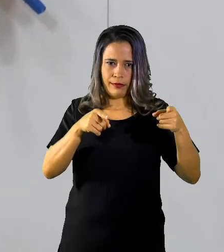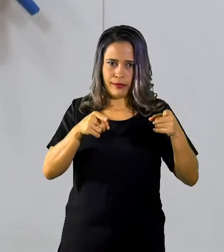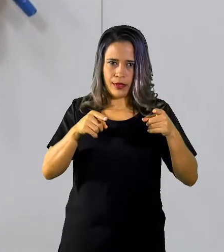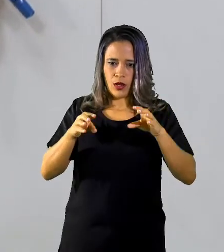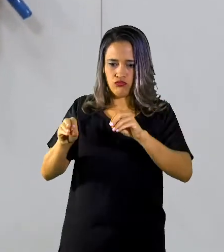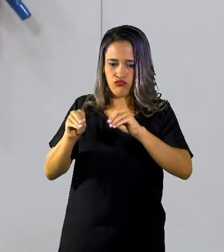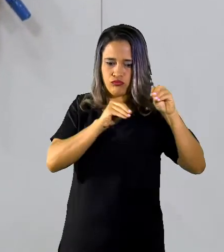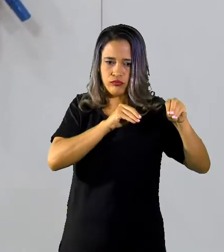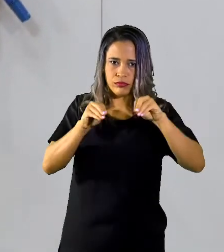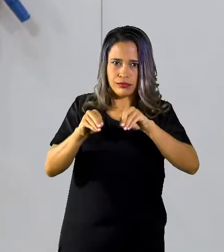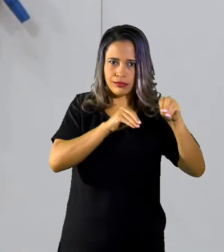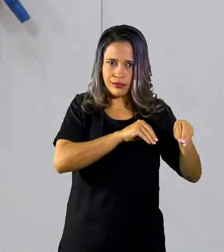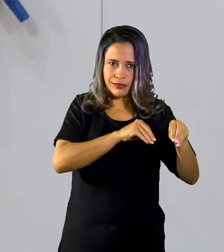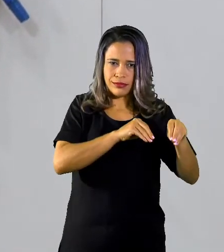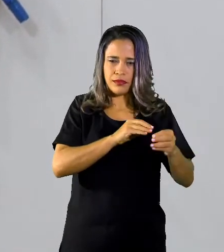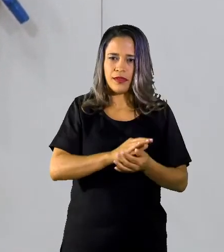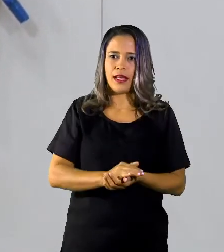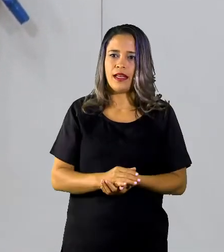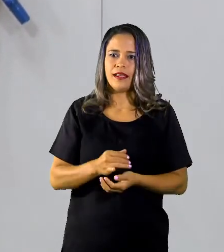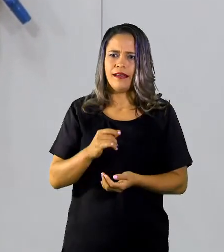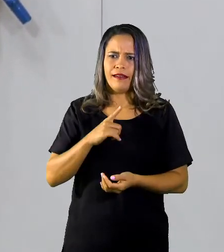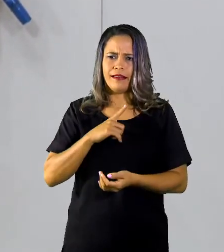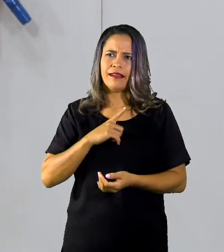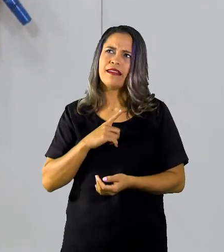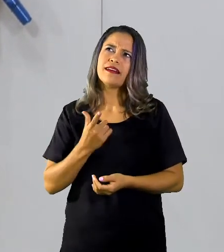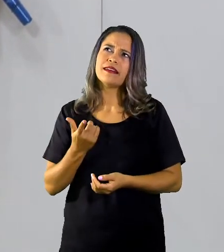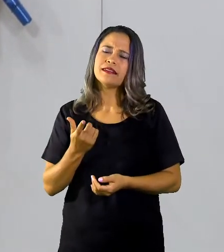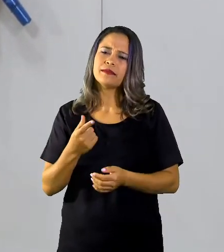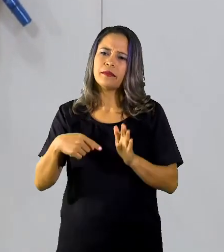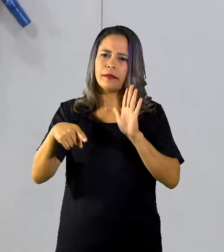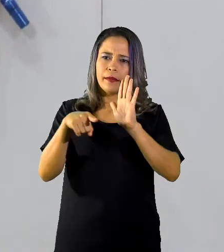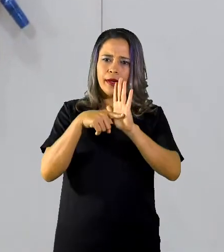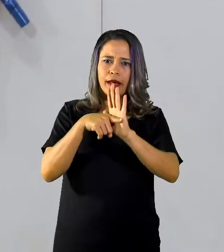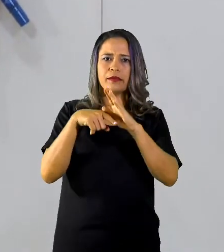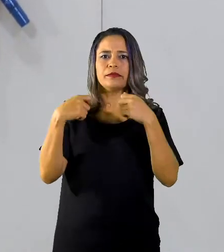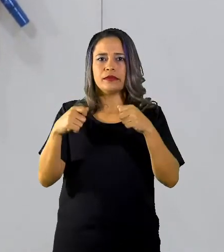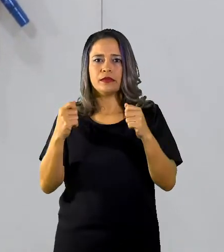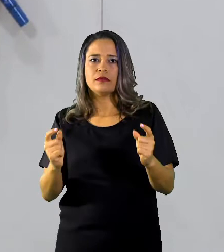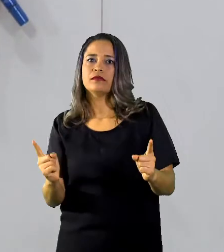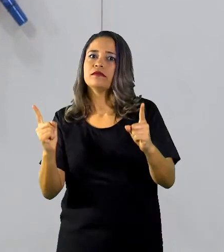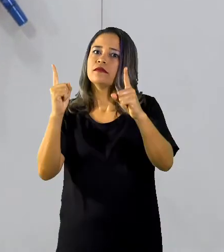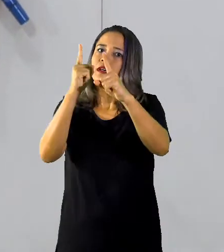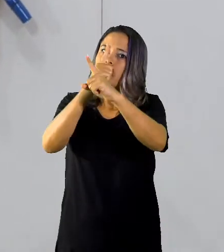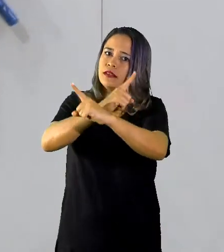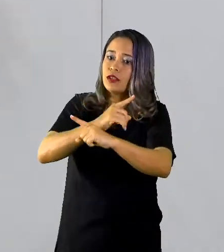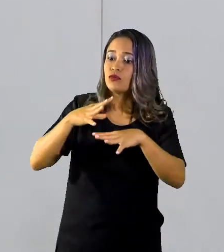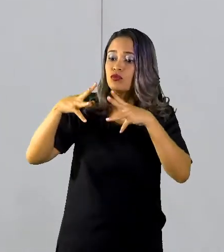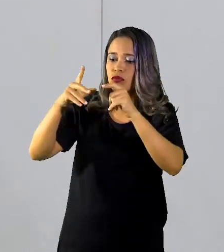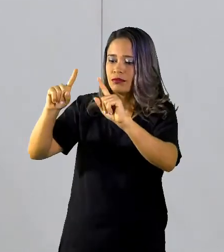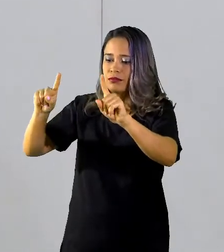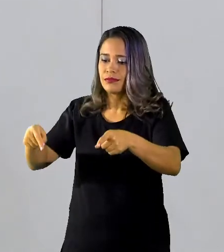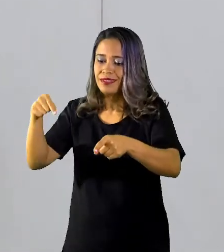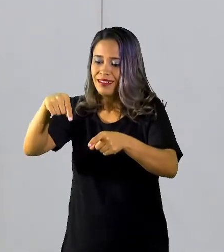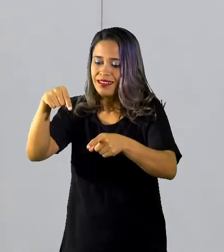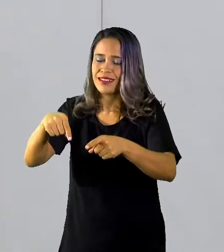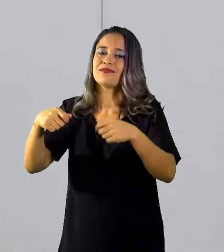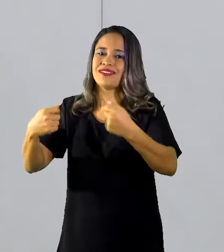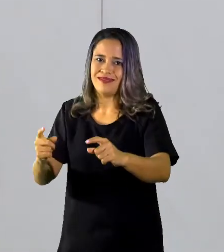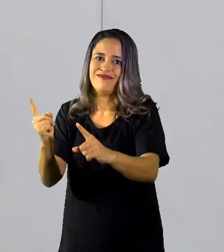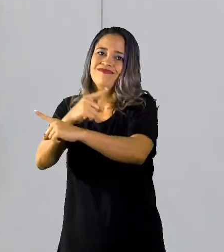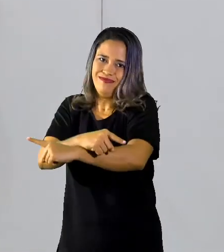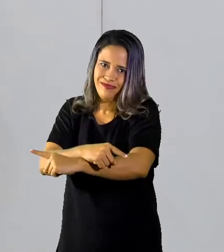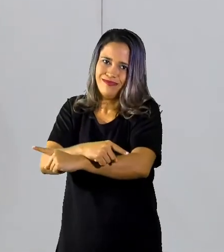eu ter um sinal de menos aqui na frente faz com que eu precise inverter todo mundo que está lá dentro. Então, vai